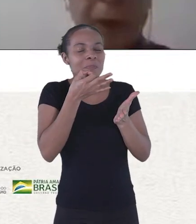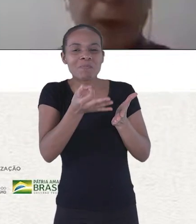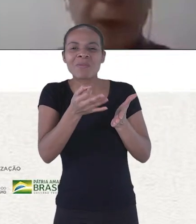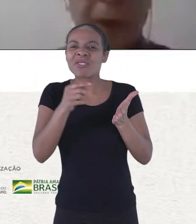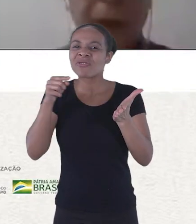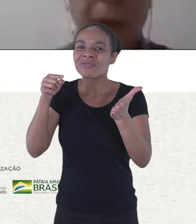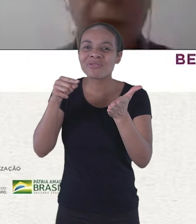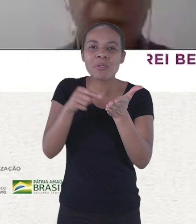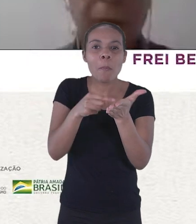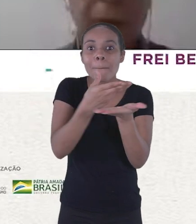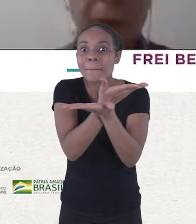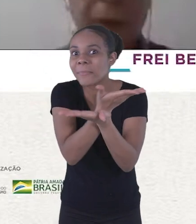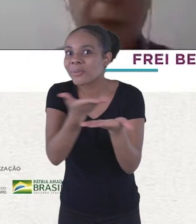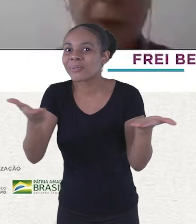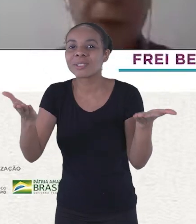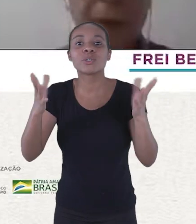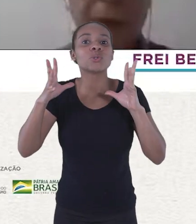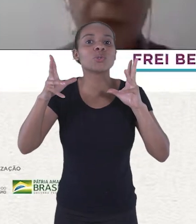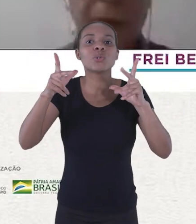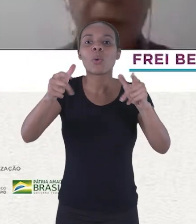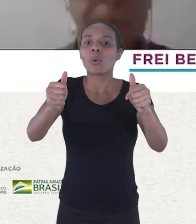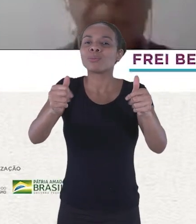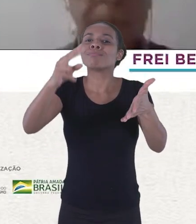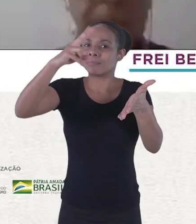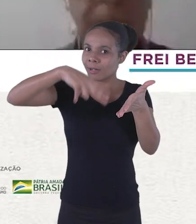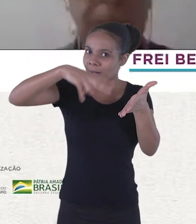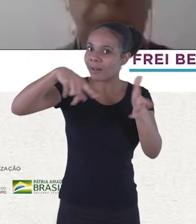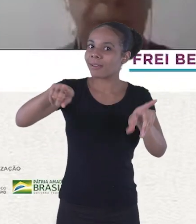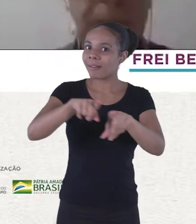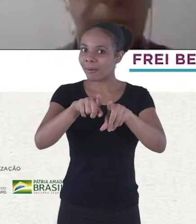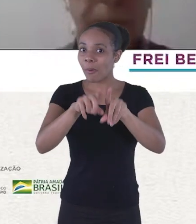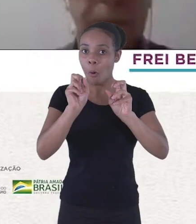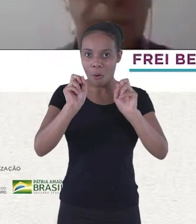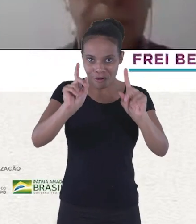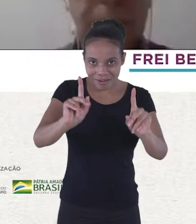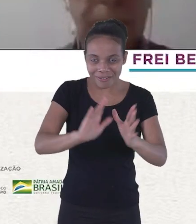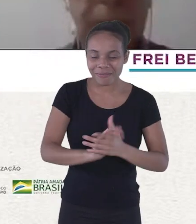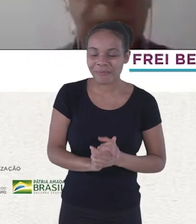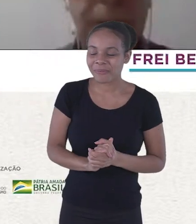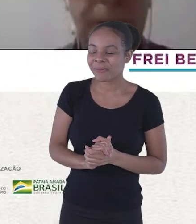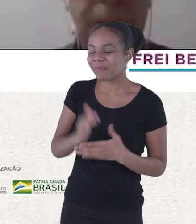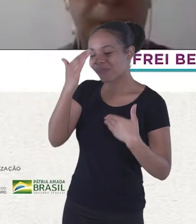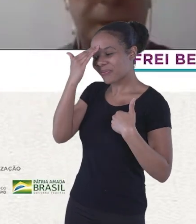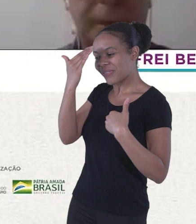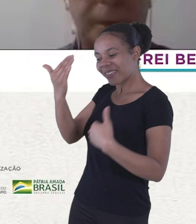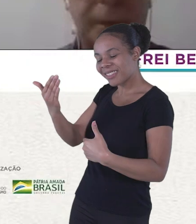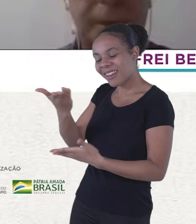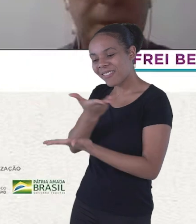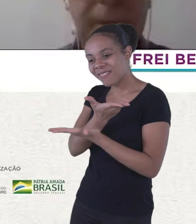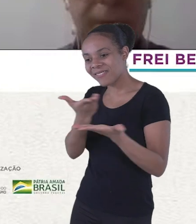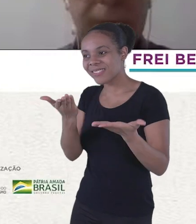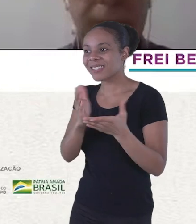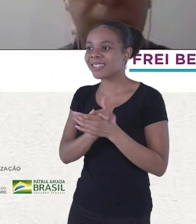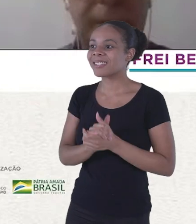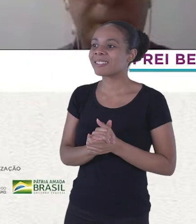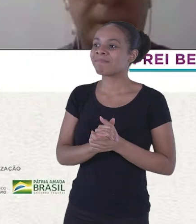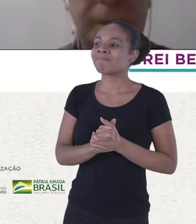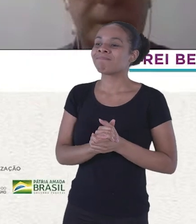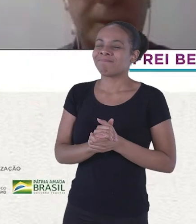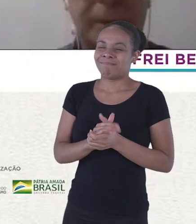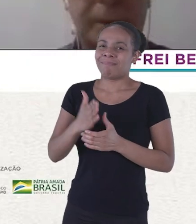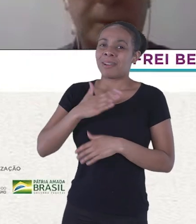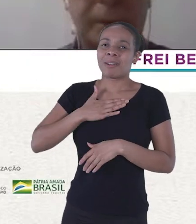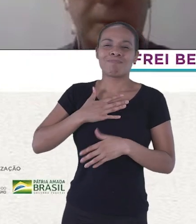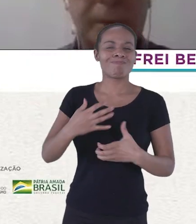que nos acompanham. Muito obrigado. Isso vindo de vocês tem um significado